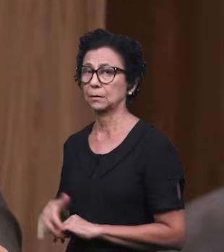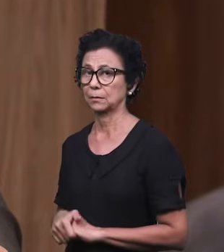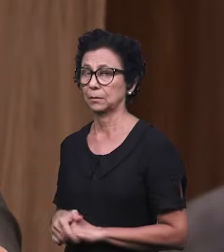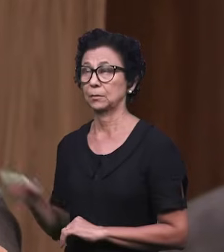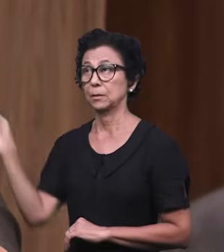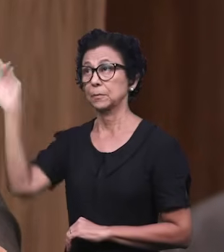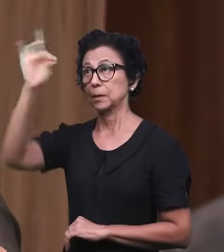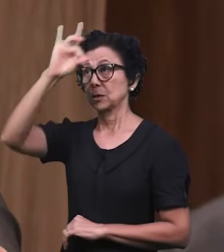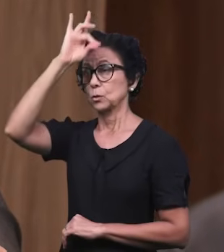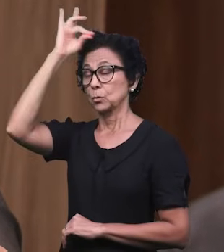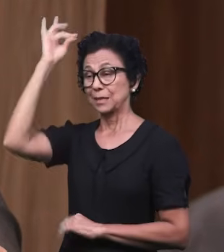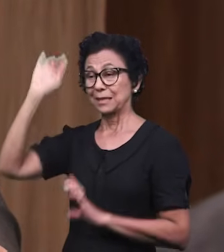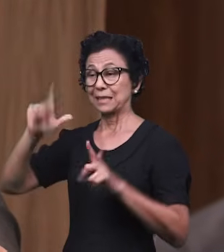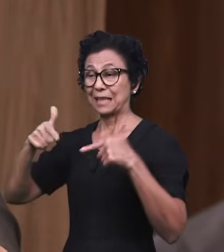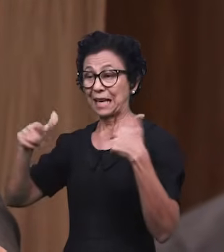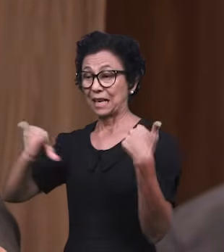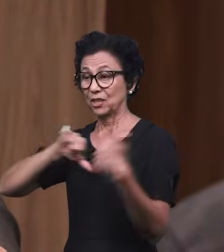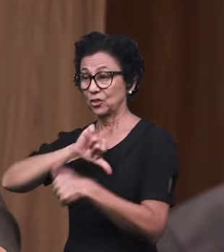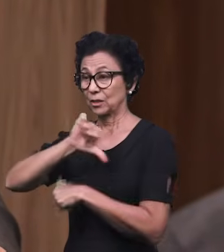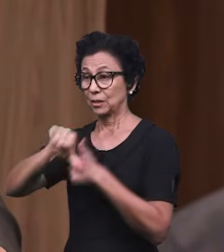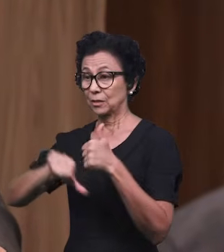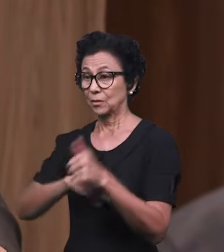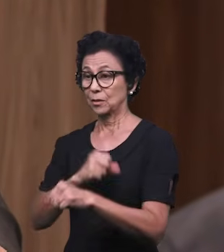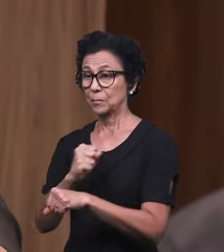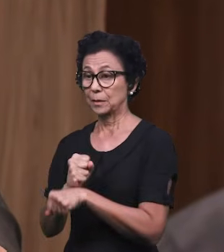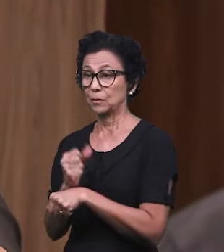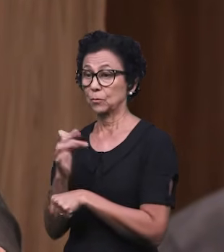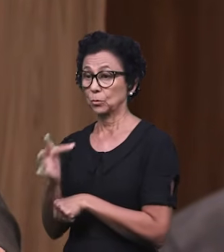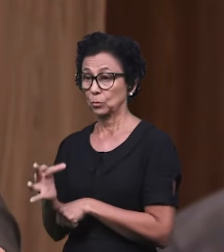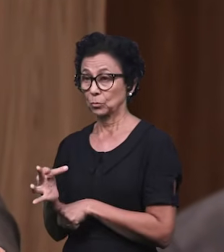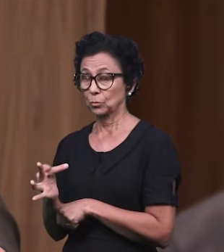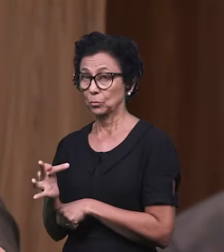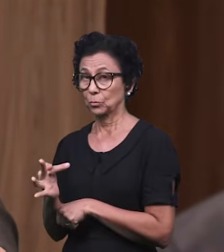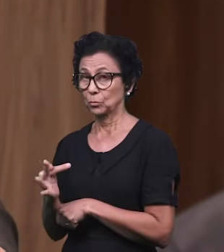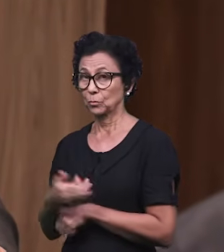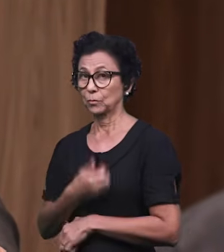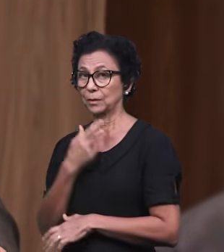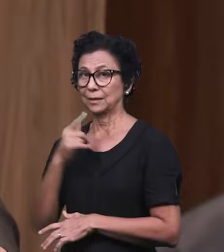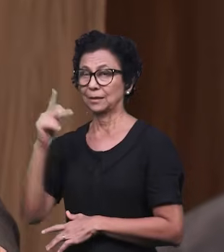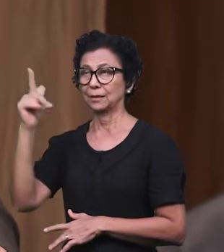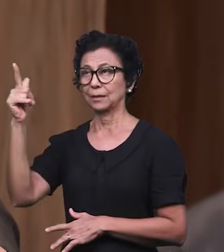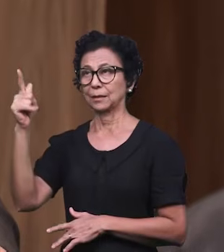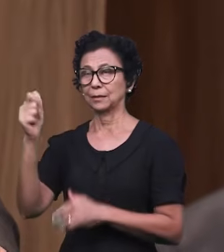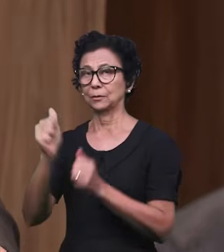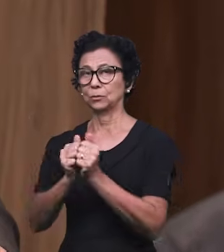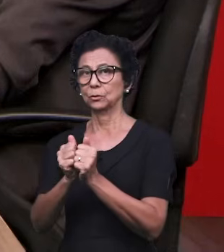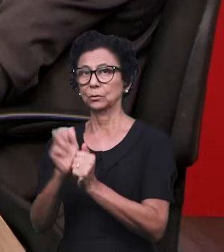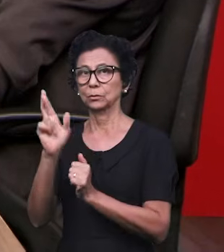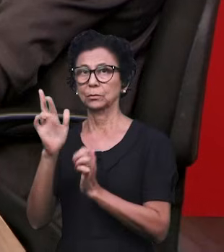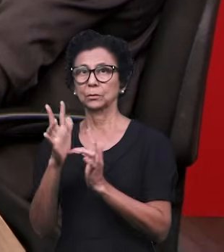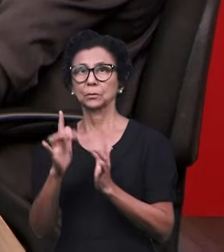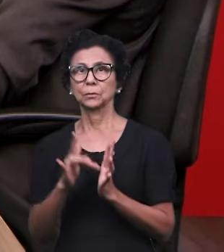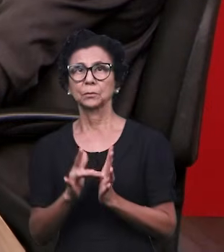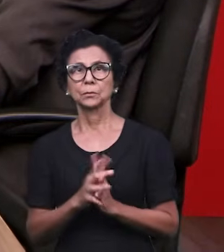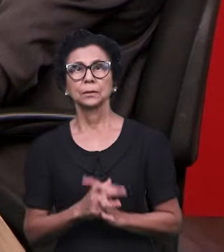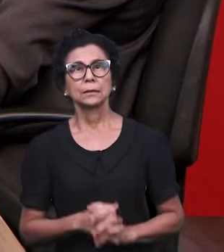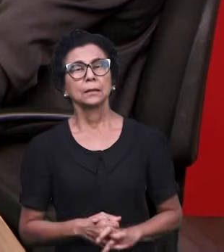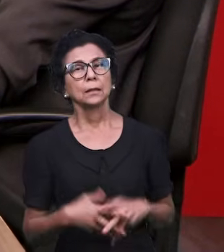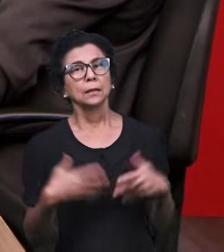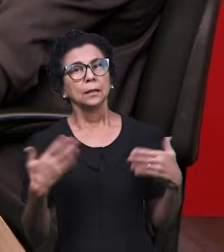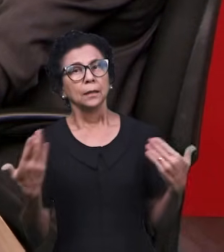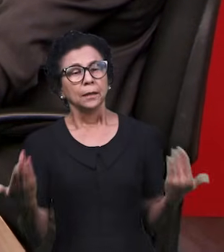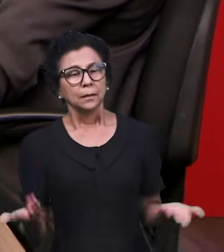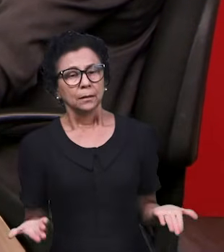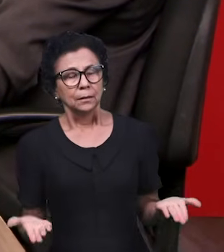novo nascimento, uma nova esperança, a esperança de uma vida eterna com o Senhor. Amém. Nós poderíamos dizer que